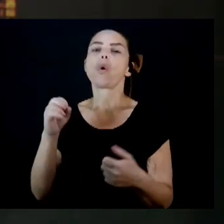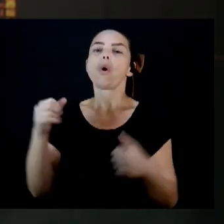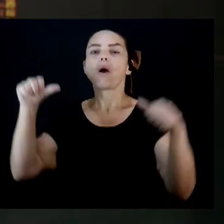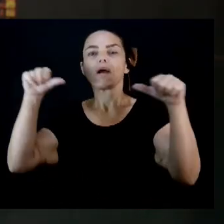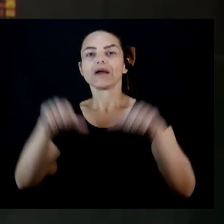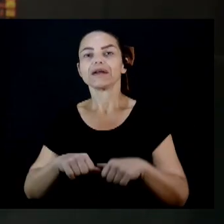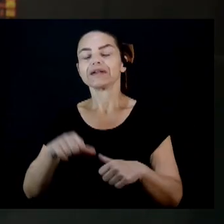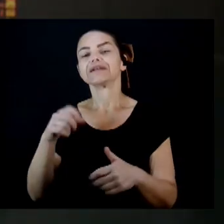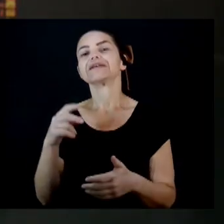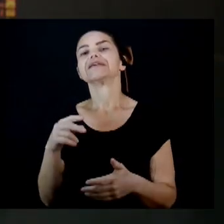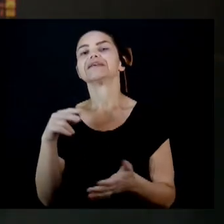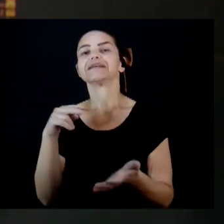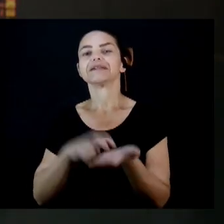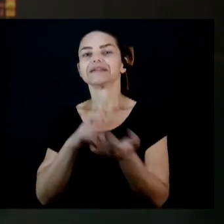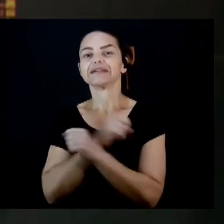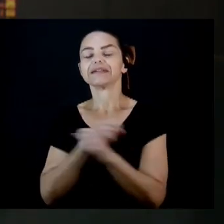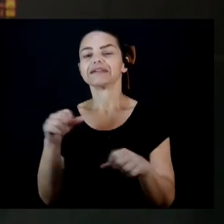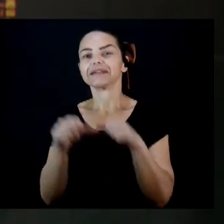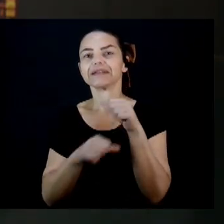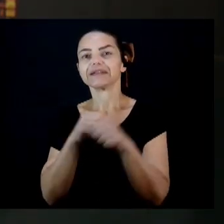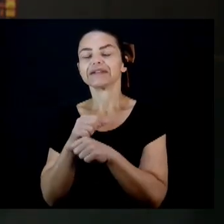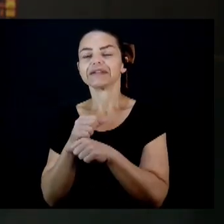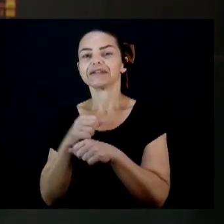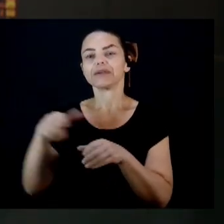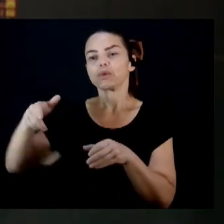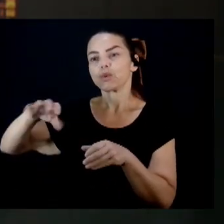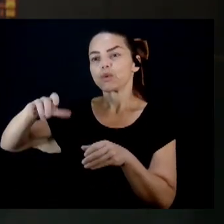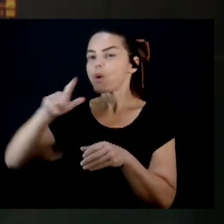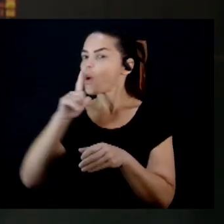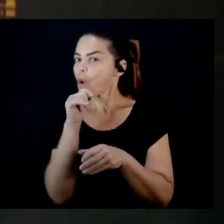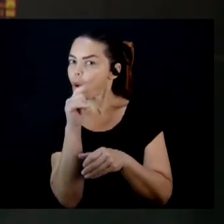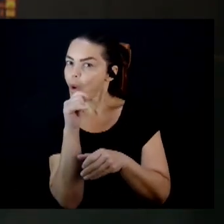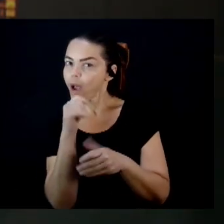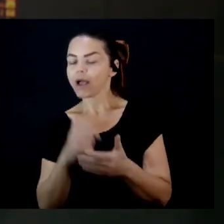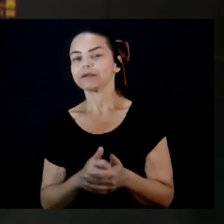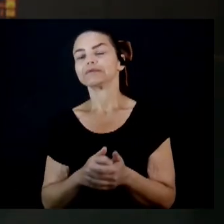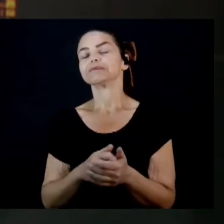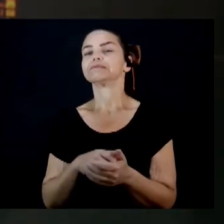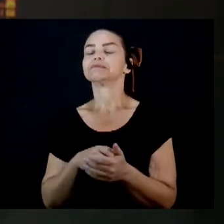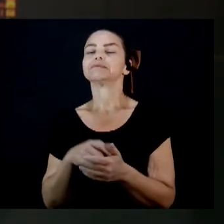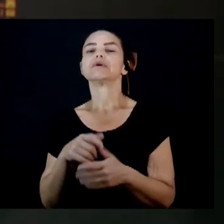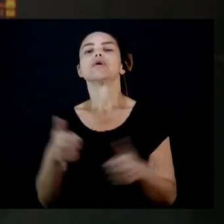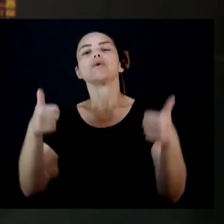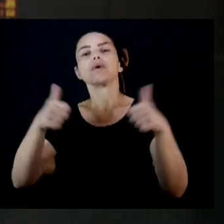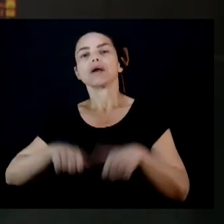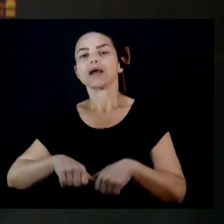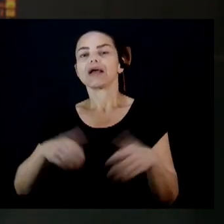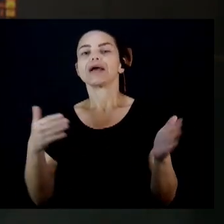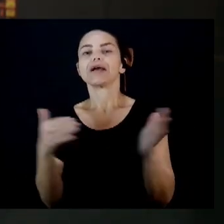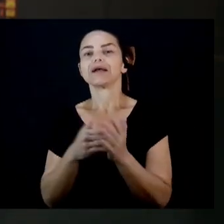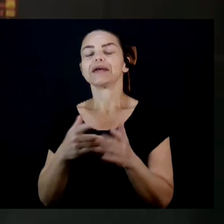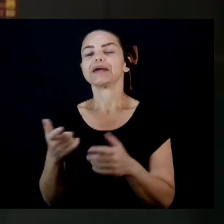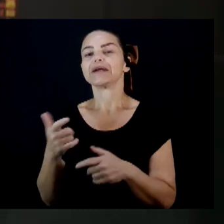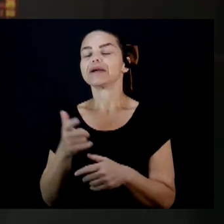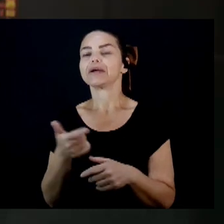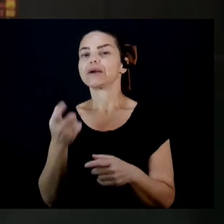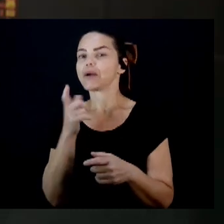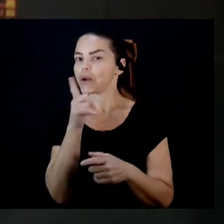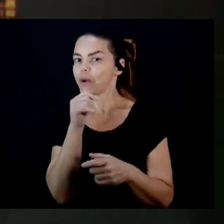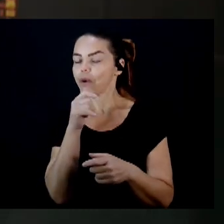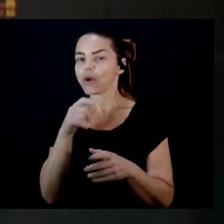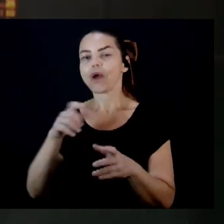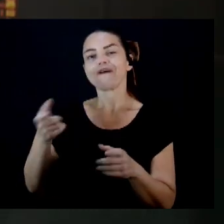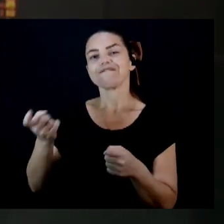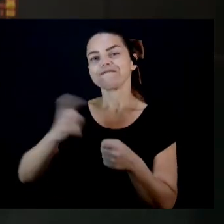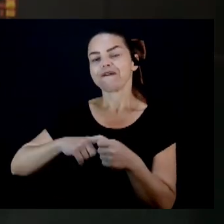um registro de água na unidade. Estes serviços vão ficar suspensos até que a água seja religada e o